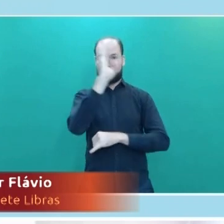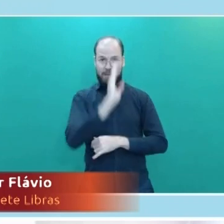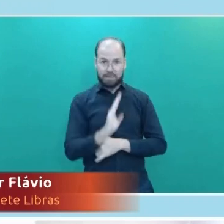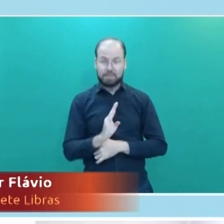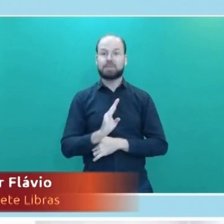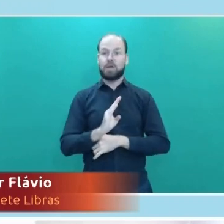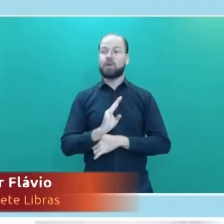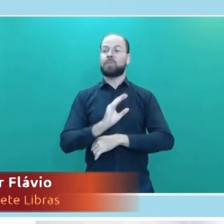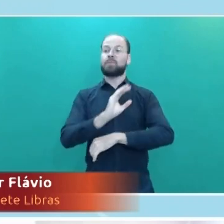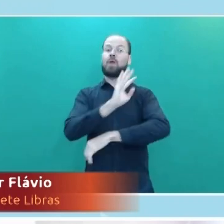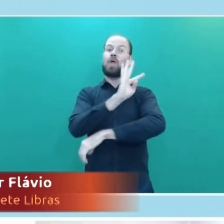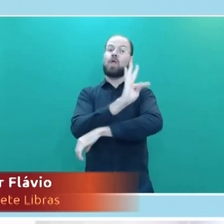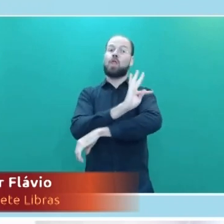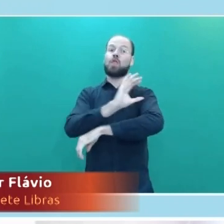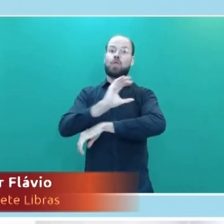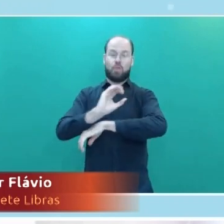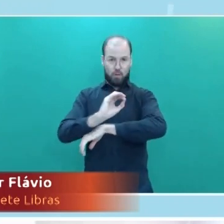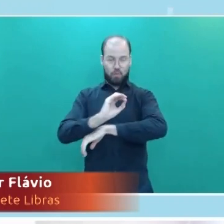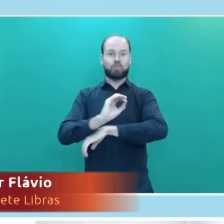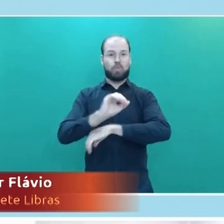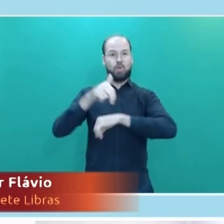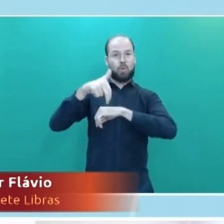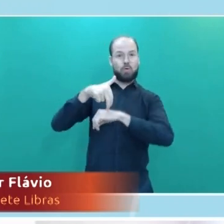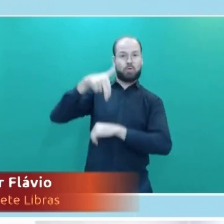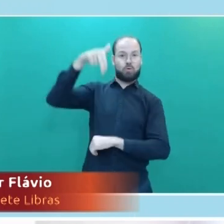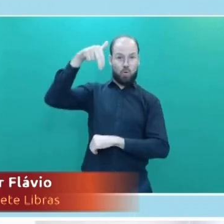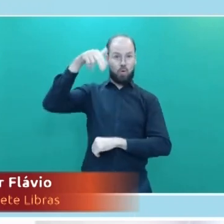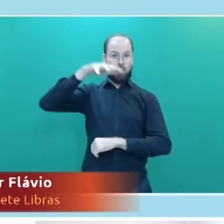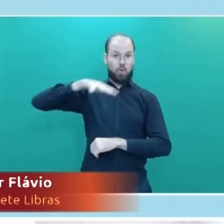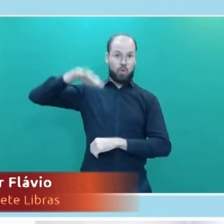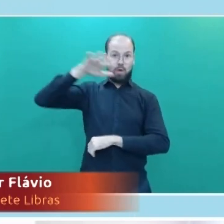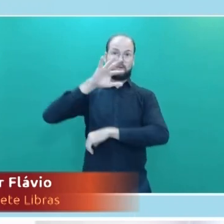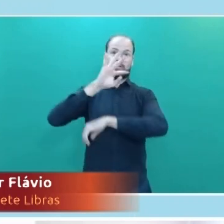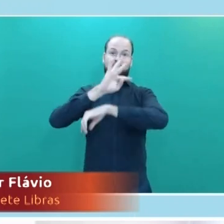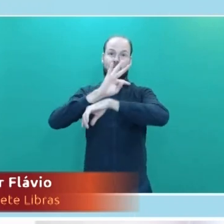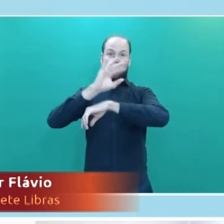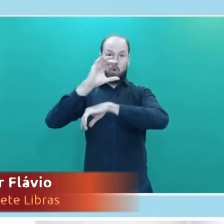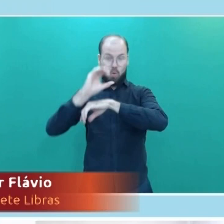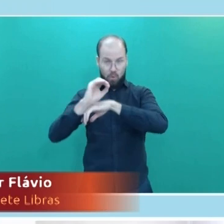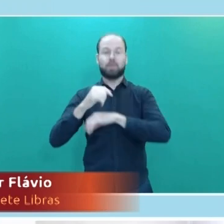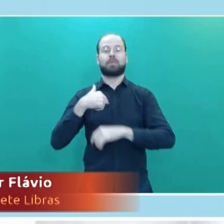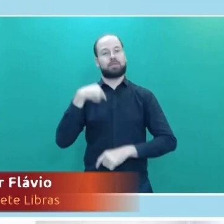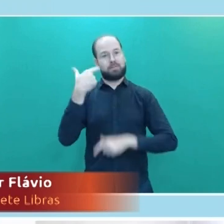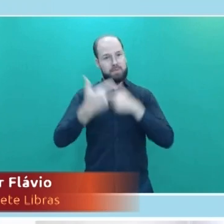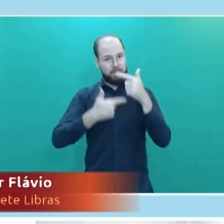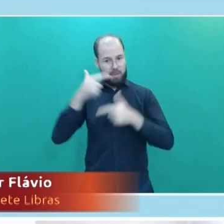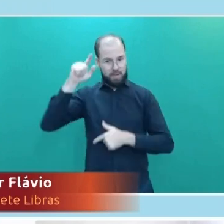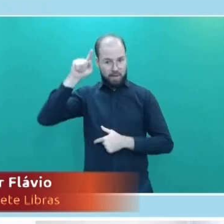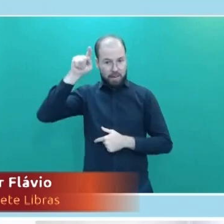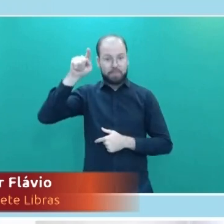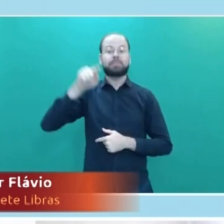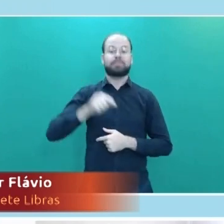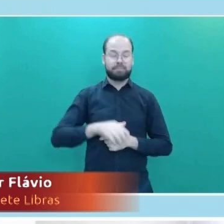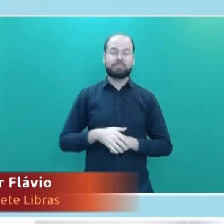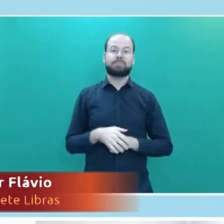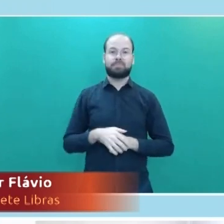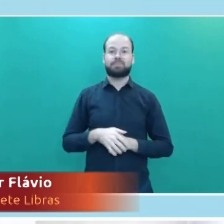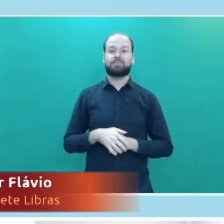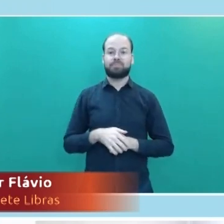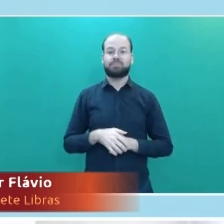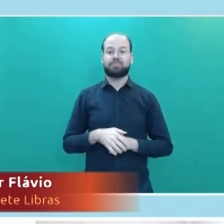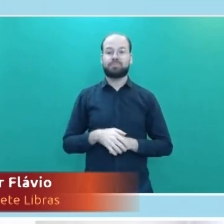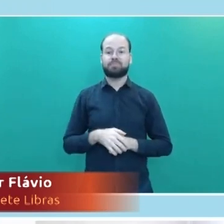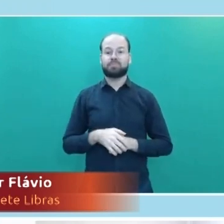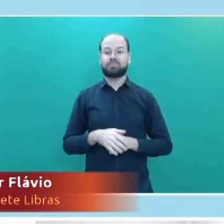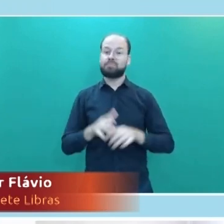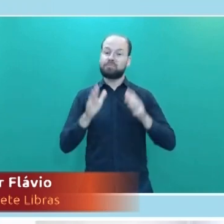já foi Goiás, no norte do estado do Tocantins. Eu estou, bom, tenho um porte